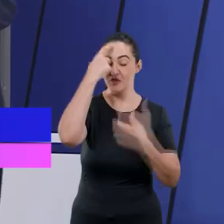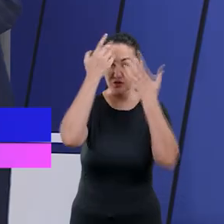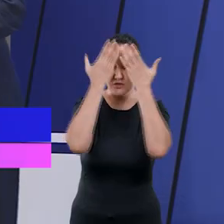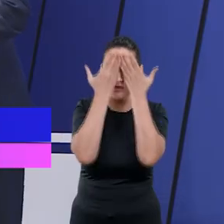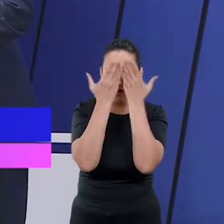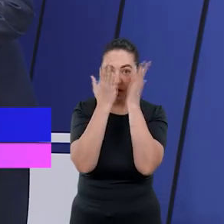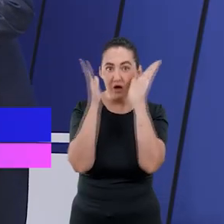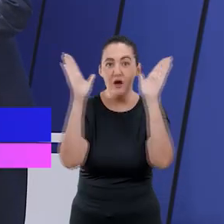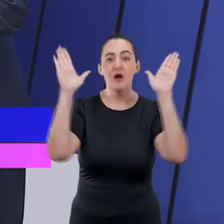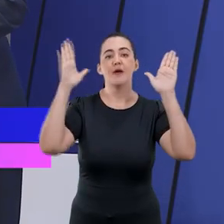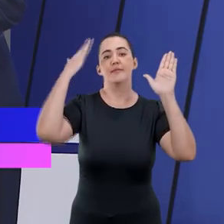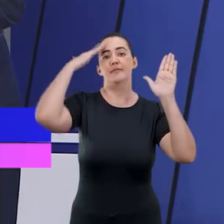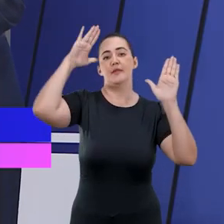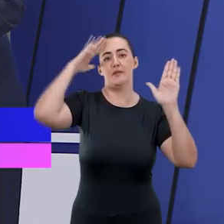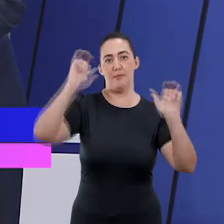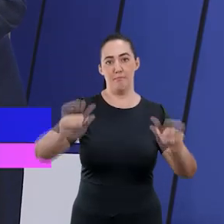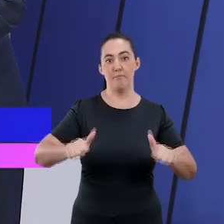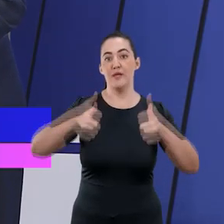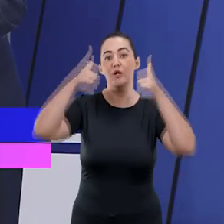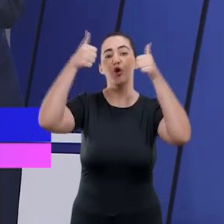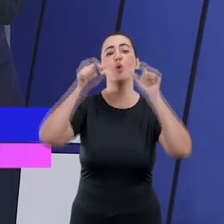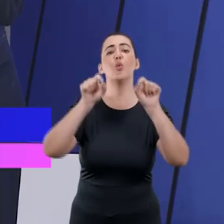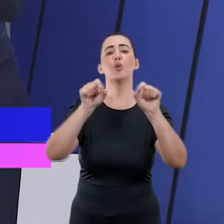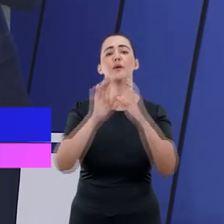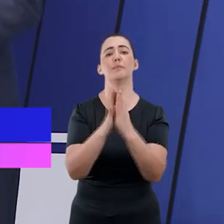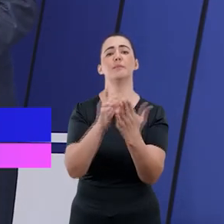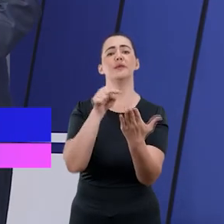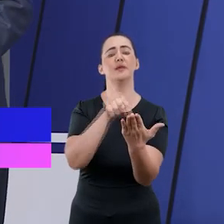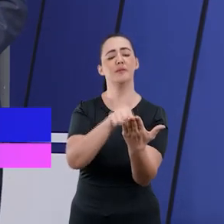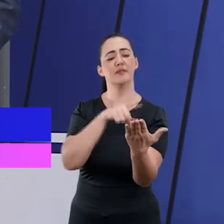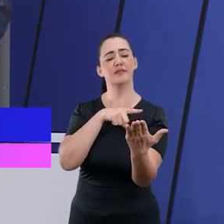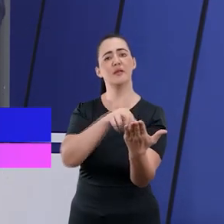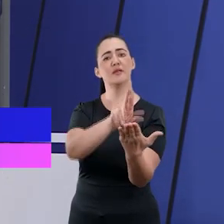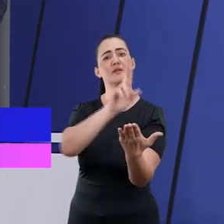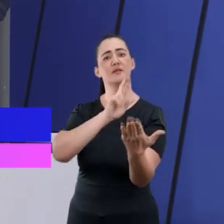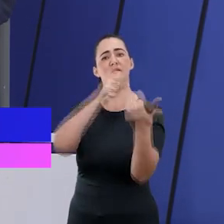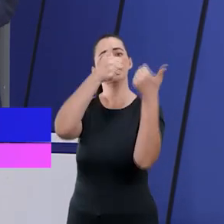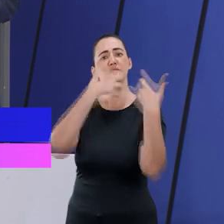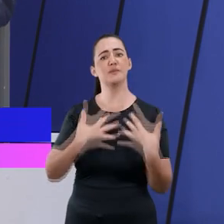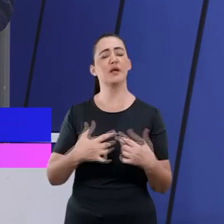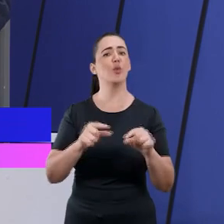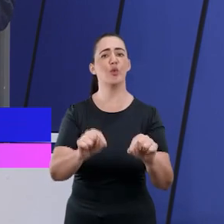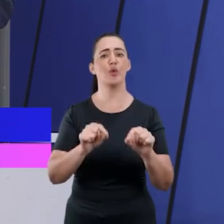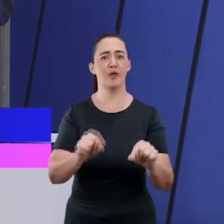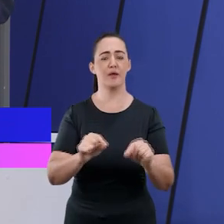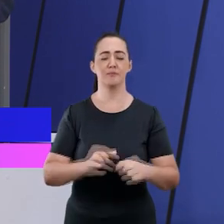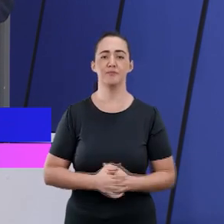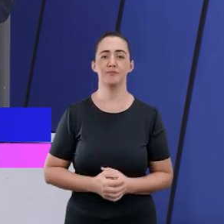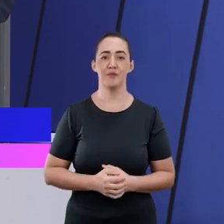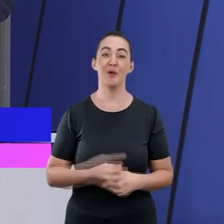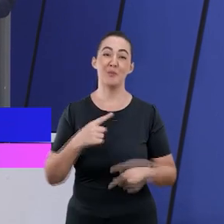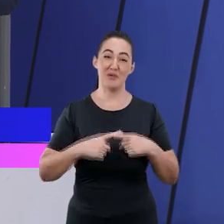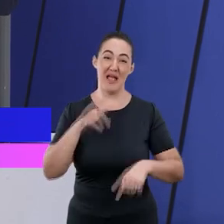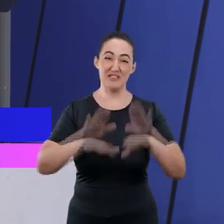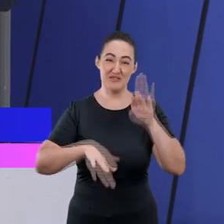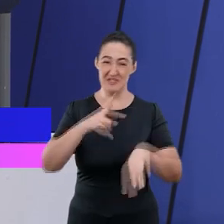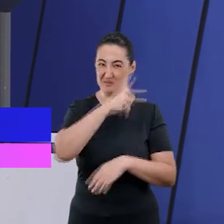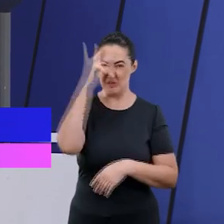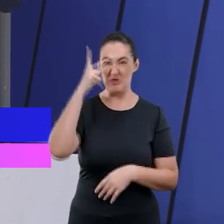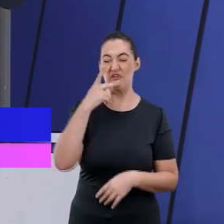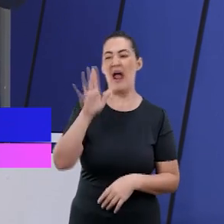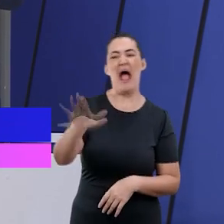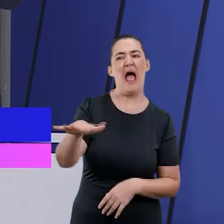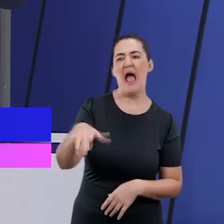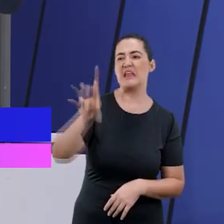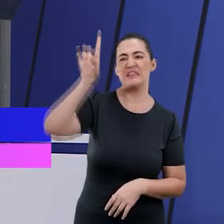para entender na Bíblia a resposta correta. Porque uma resposta equivocada vai